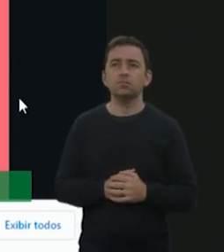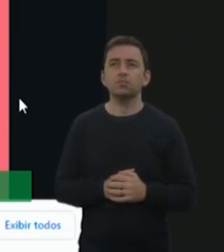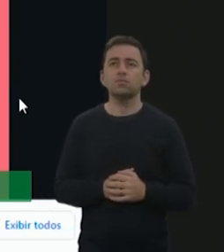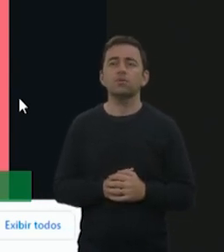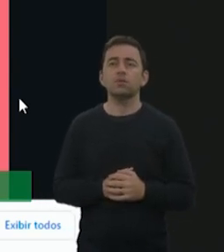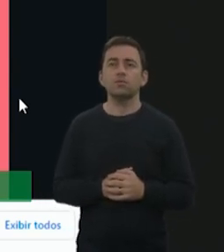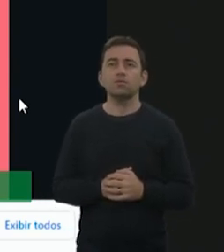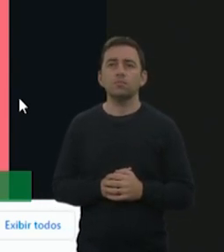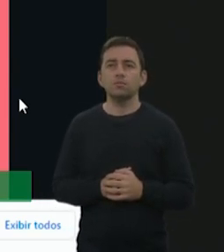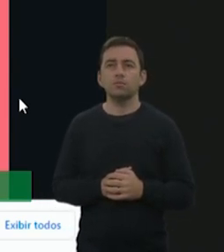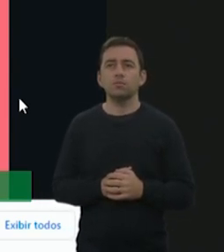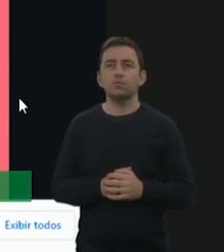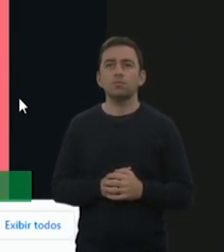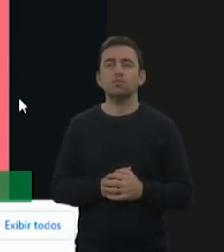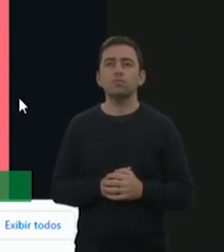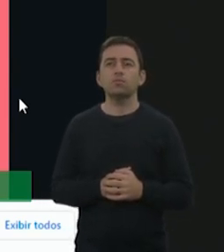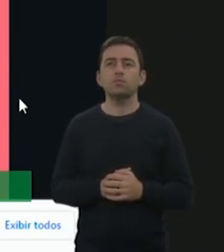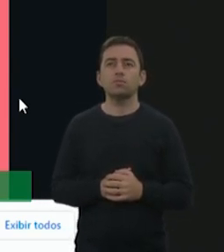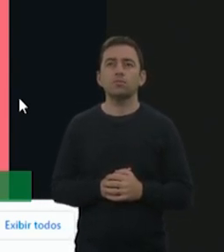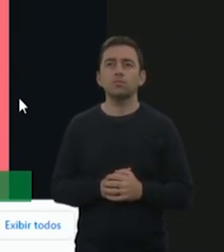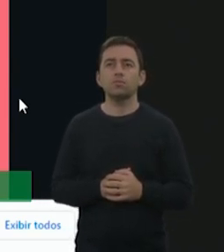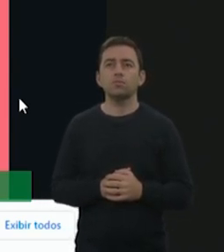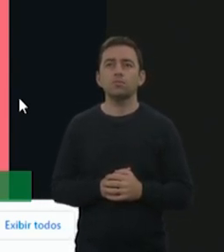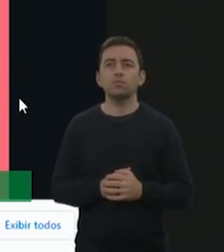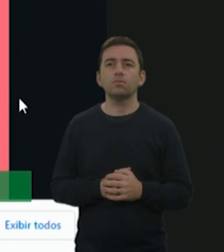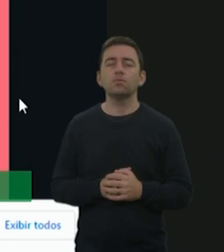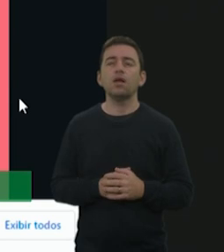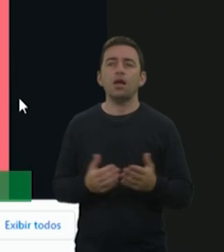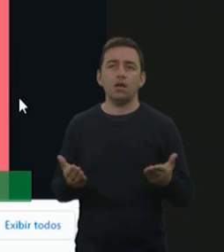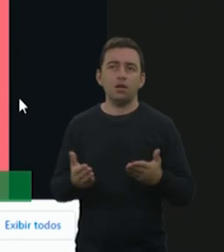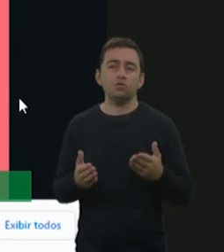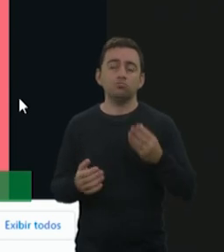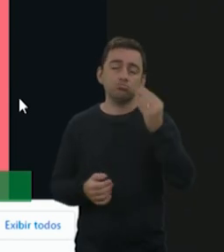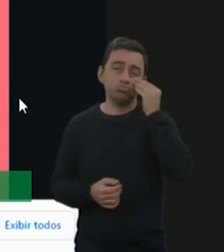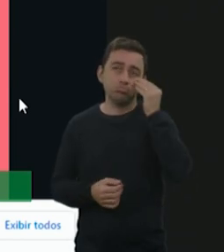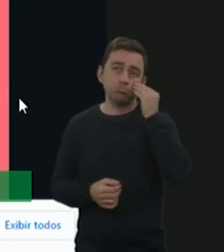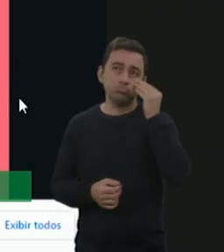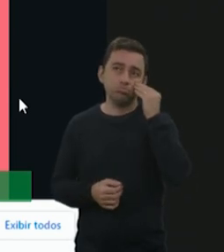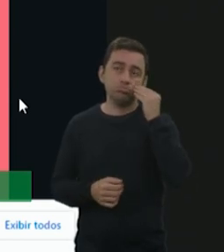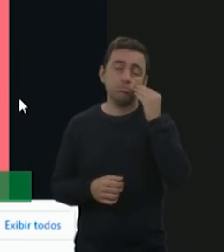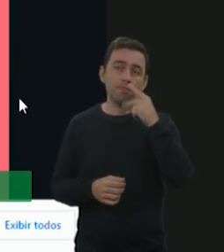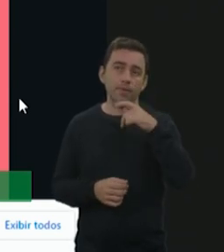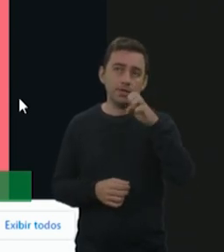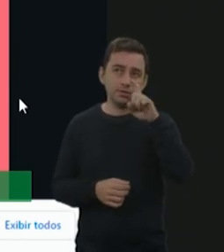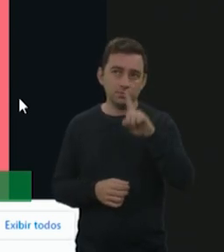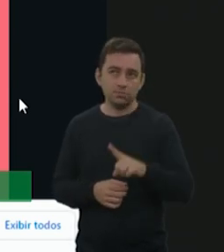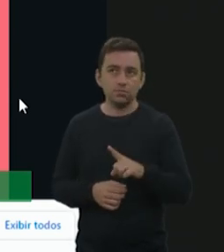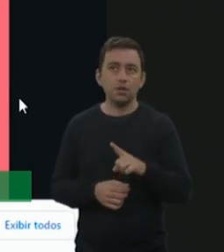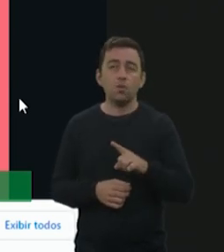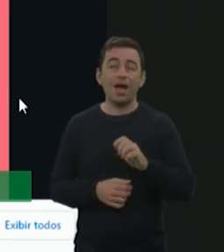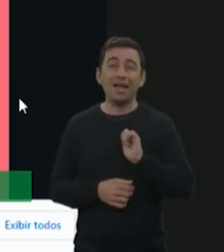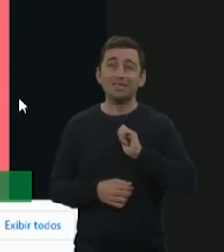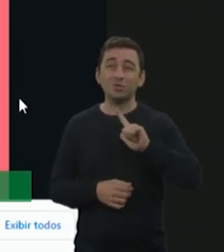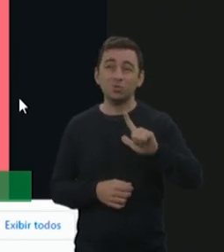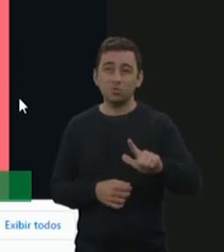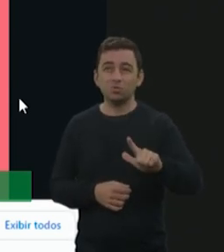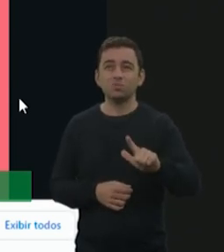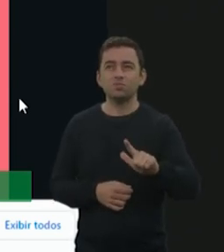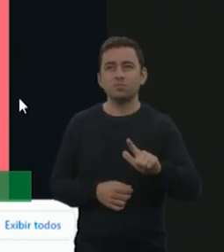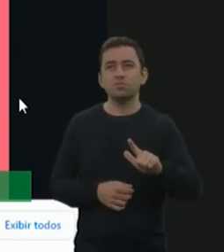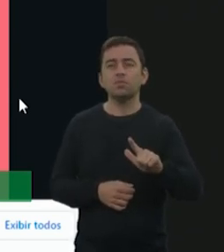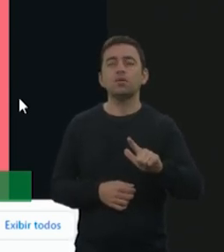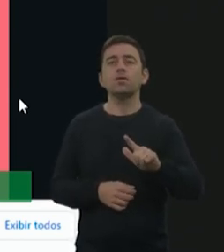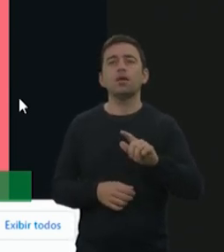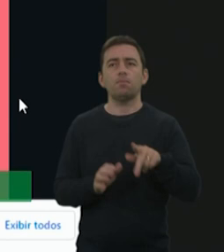né? E aqui a cobertura do teste do pezinho. Esses dados, o azul, são os dados do